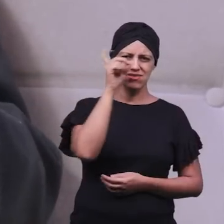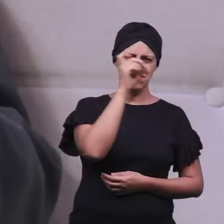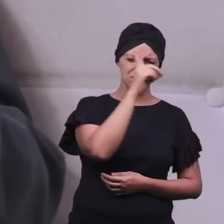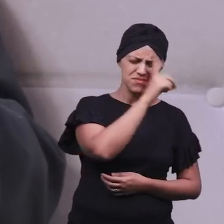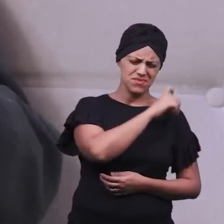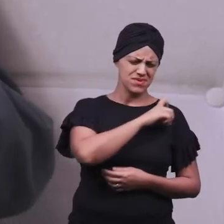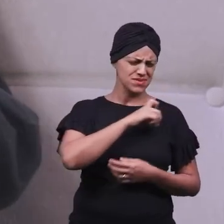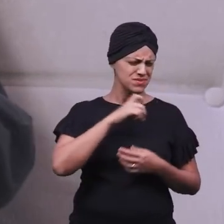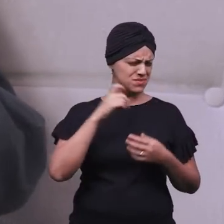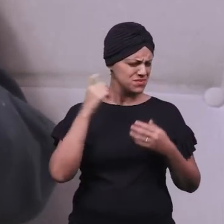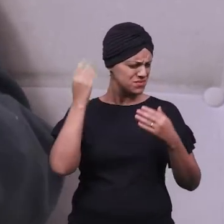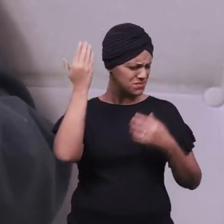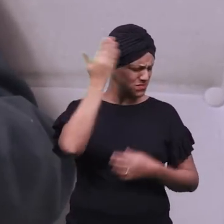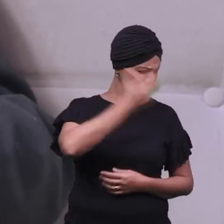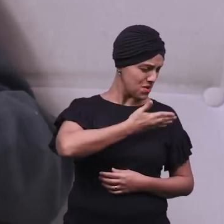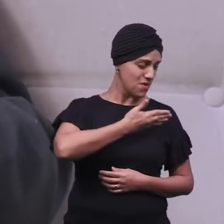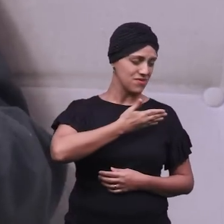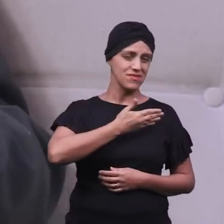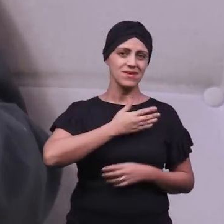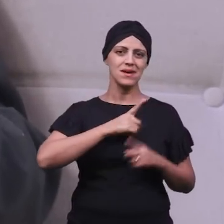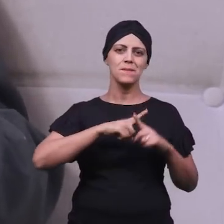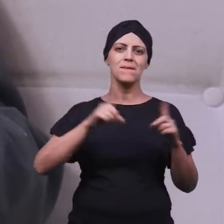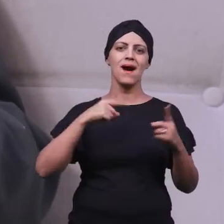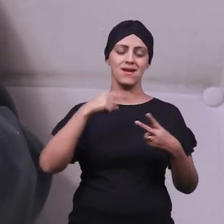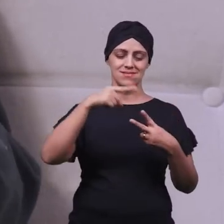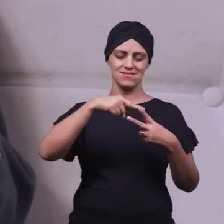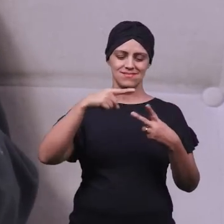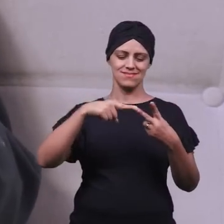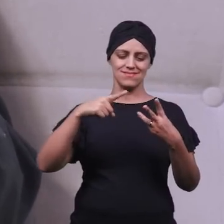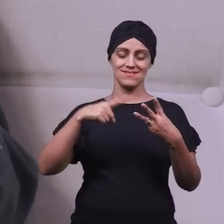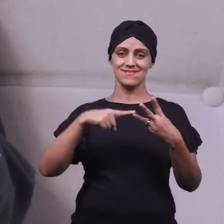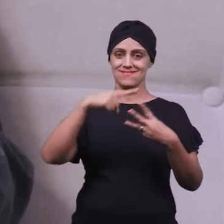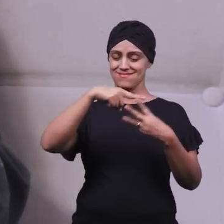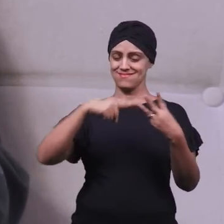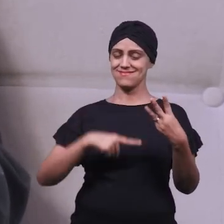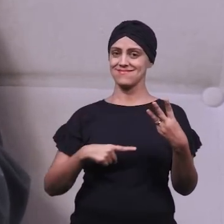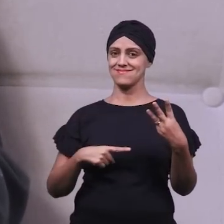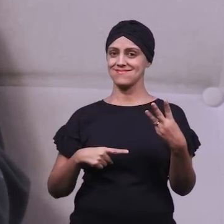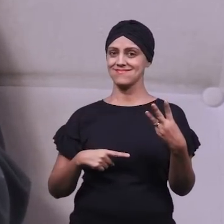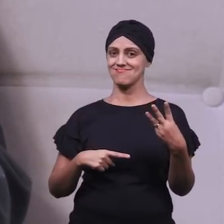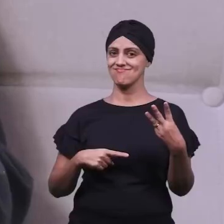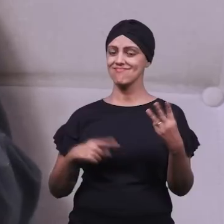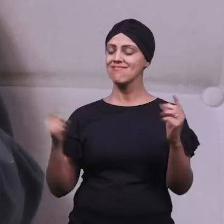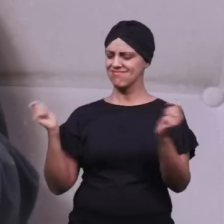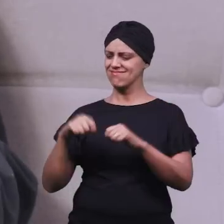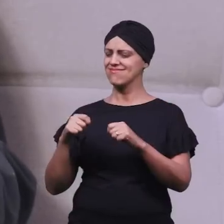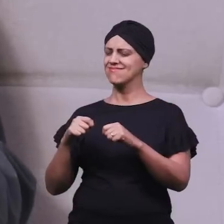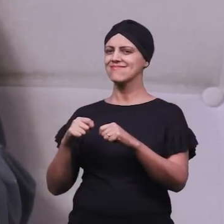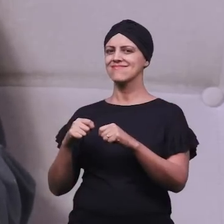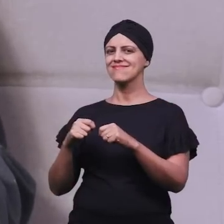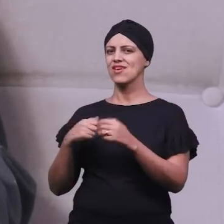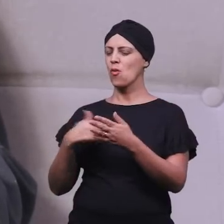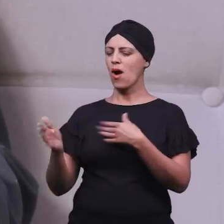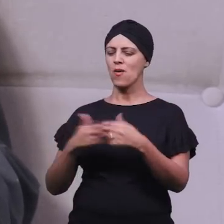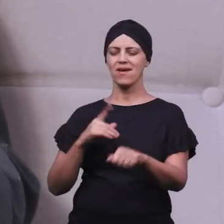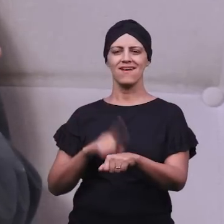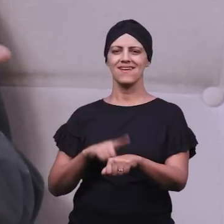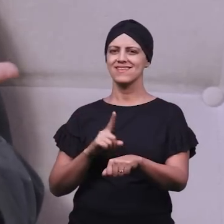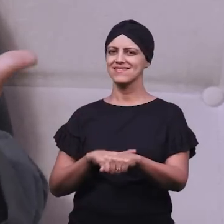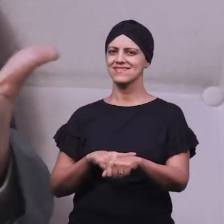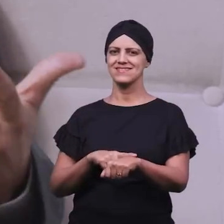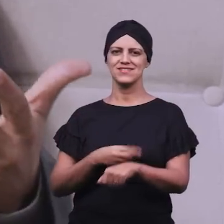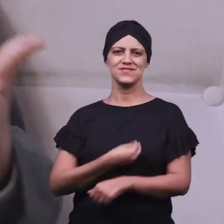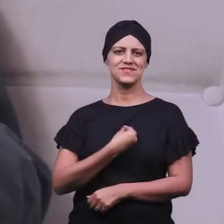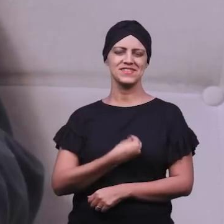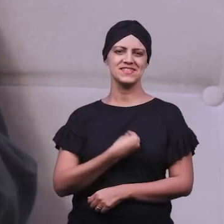de uma prova, de uma batalha, mas Deus revelou os elementos proféticos da Páscoa que nos são acessíveis em